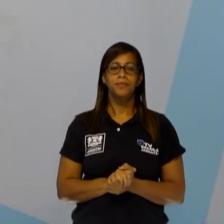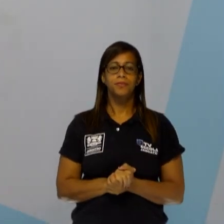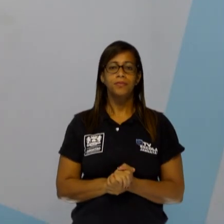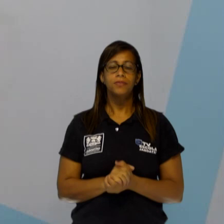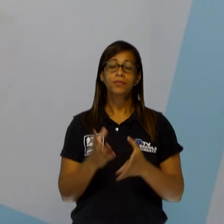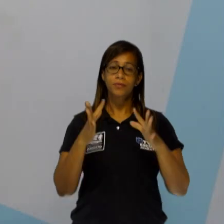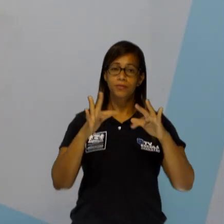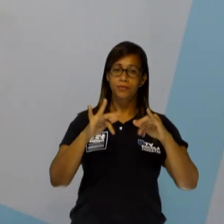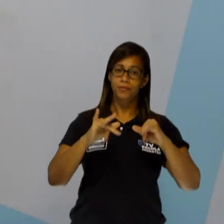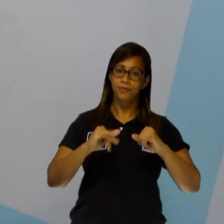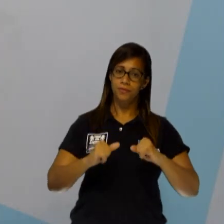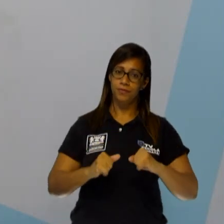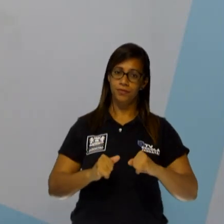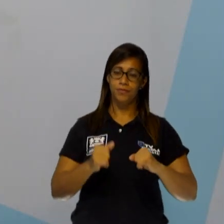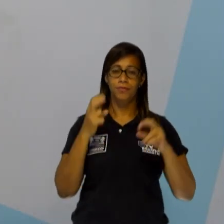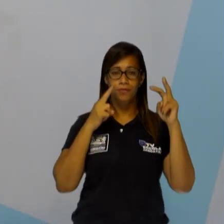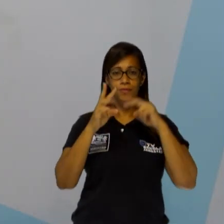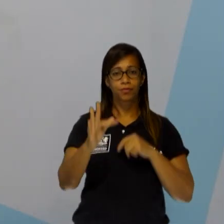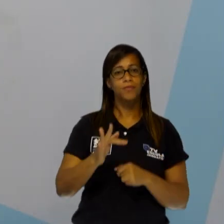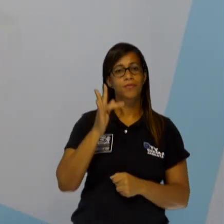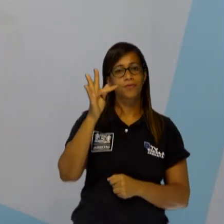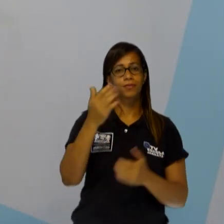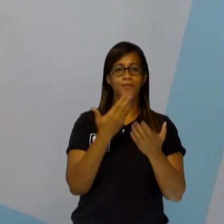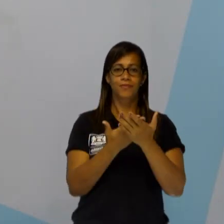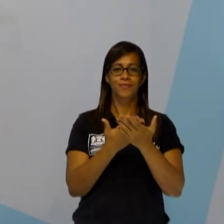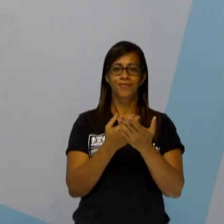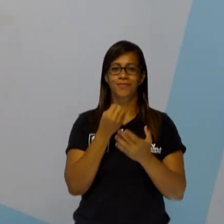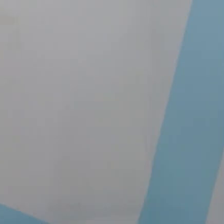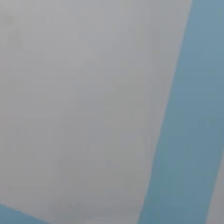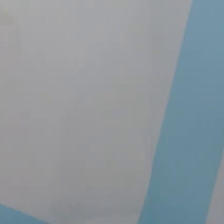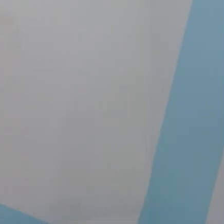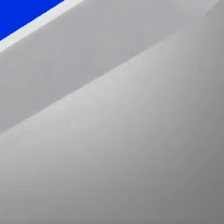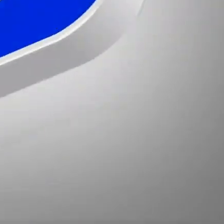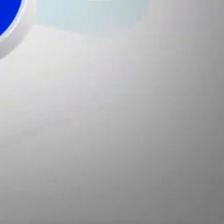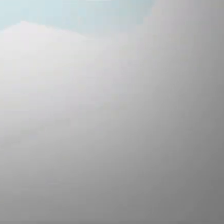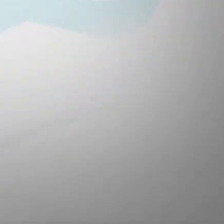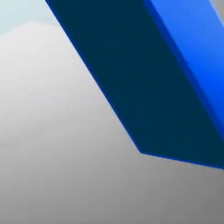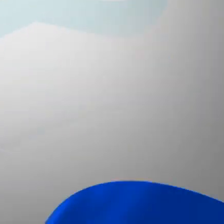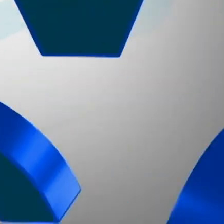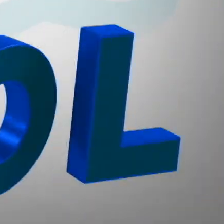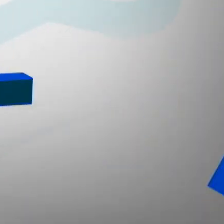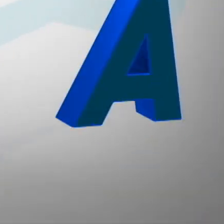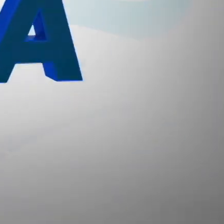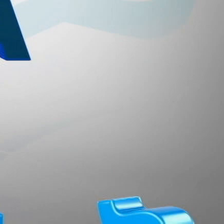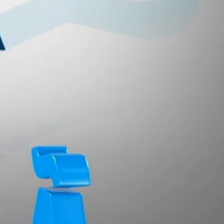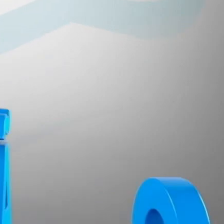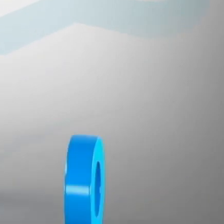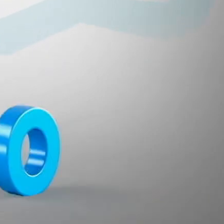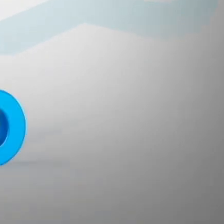Jabotão Prepara. Espero vê-los em breve. Bons estudos e até logo.